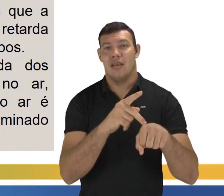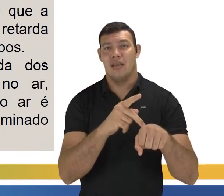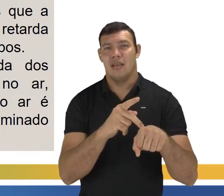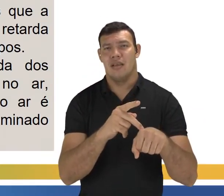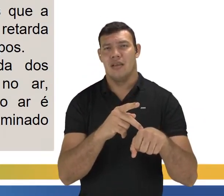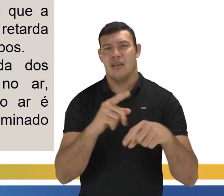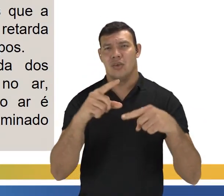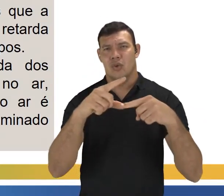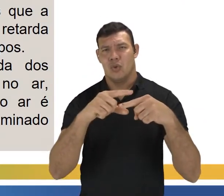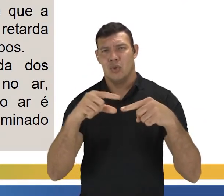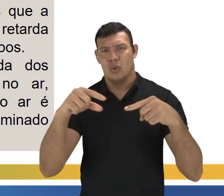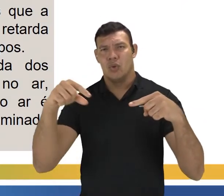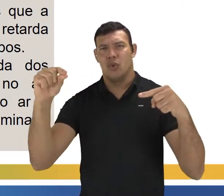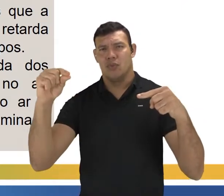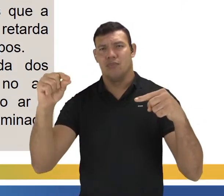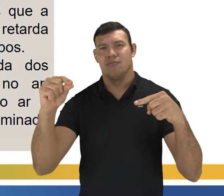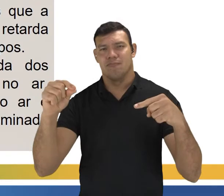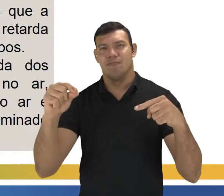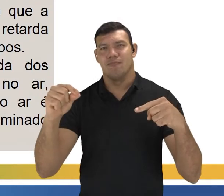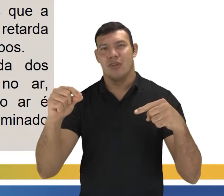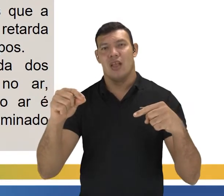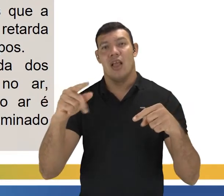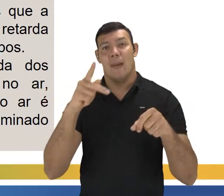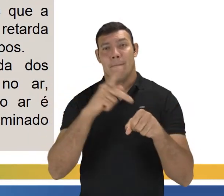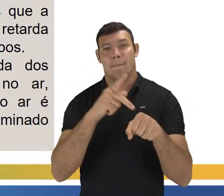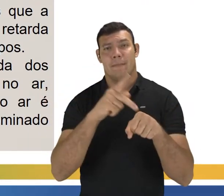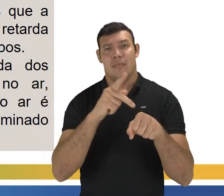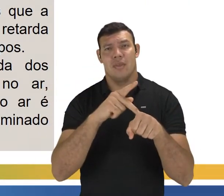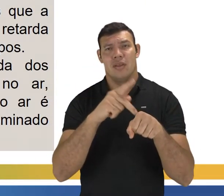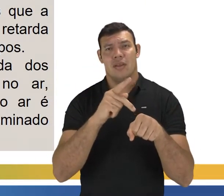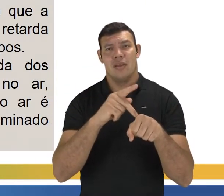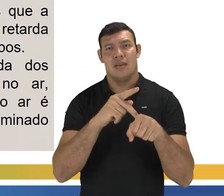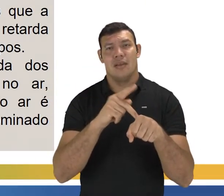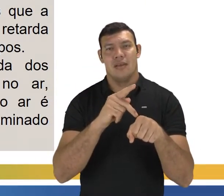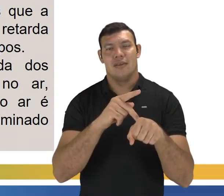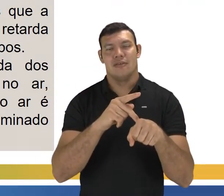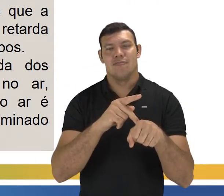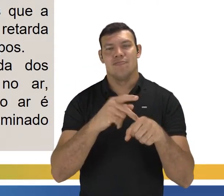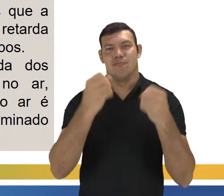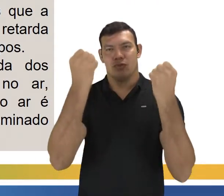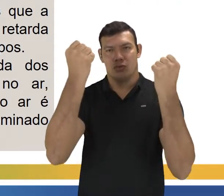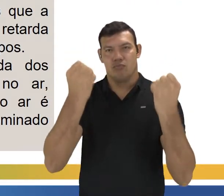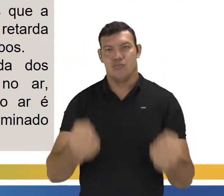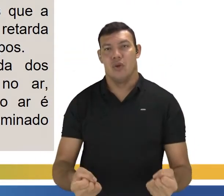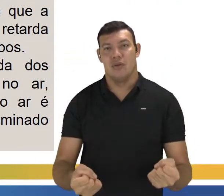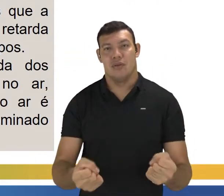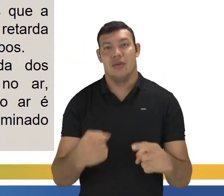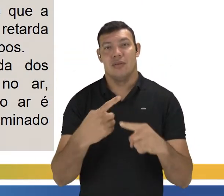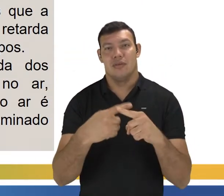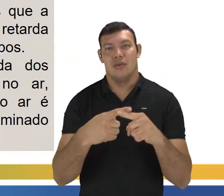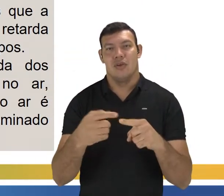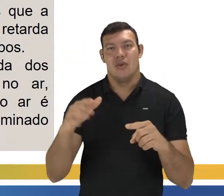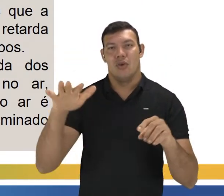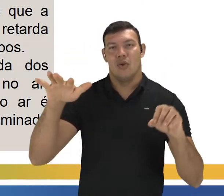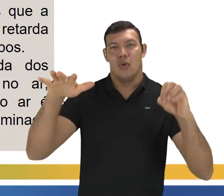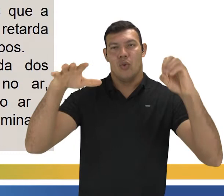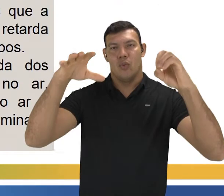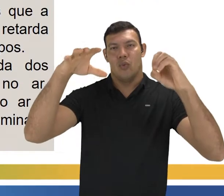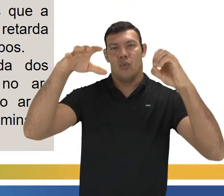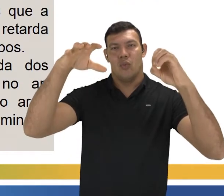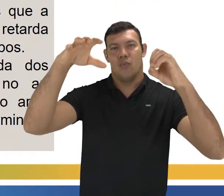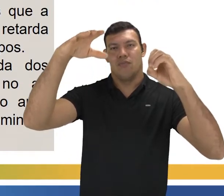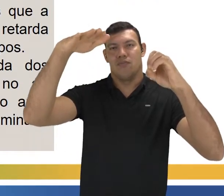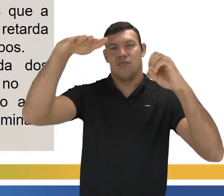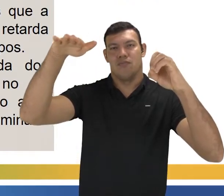certeza a pedra vai chegar primeiro ao solo porque apenas sofre influência do ar então o